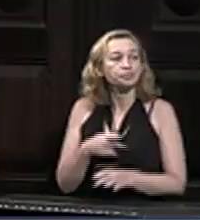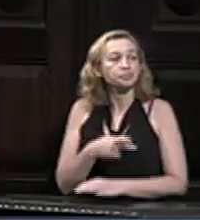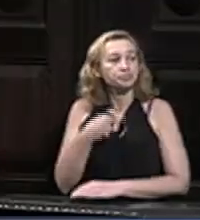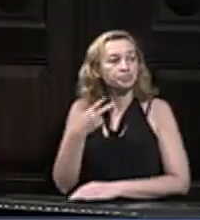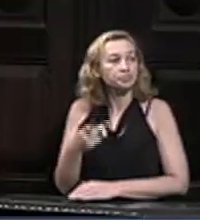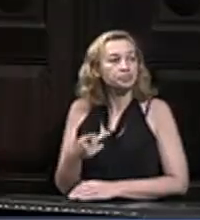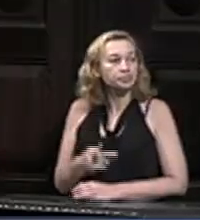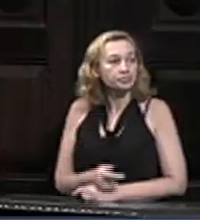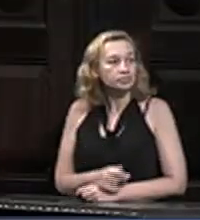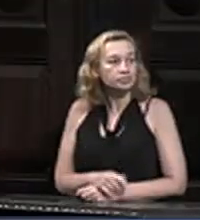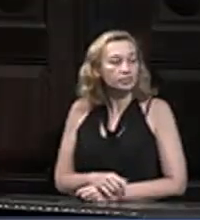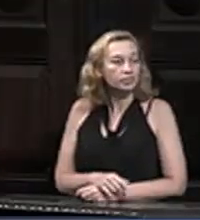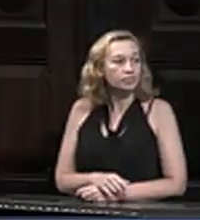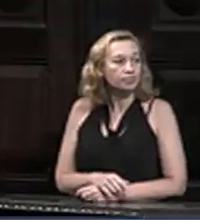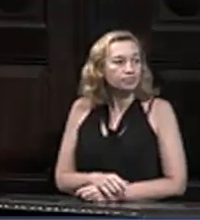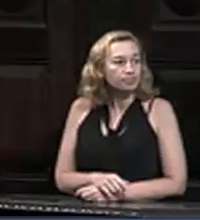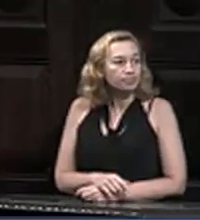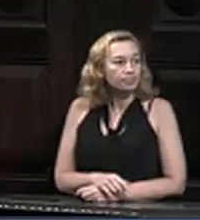de que o IDEC,